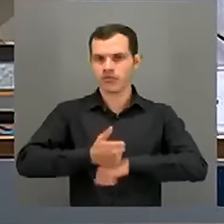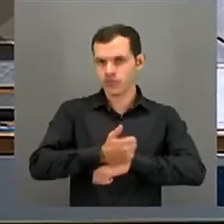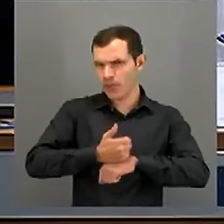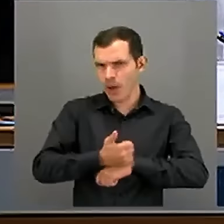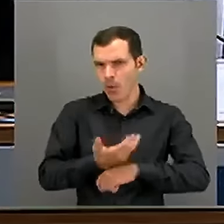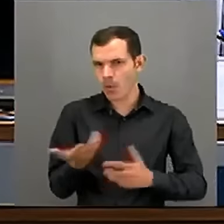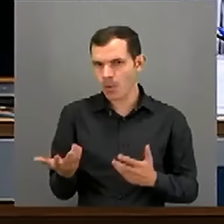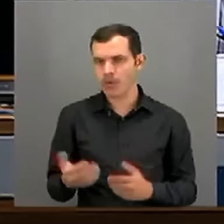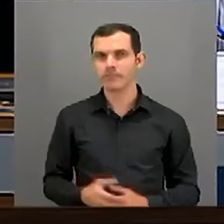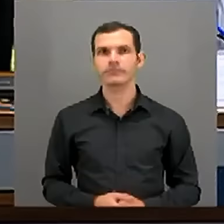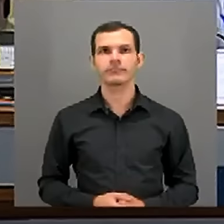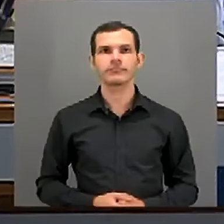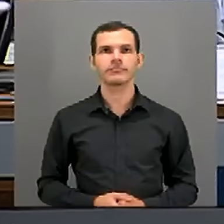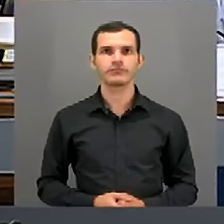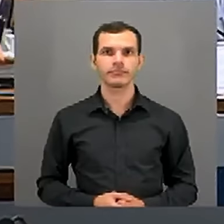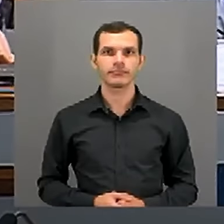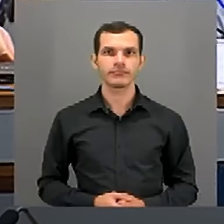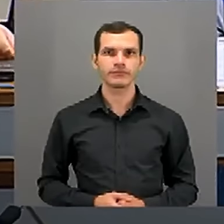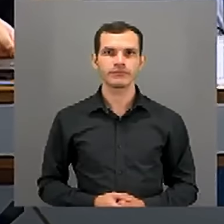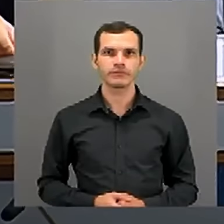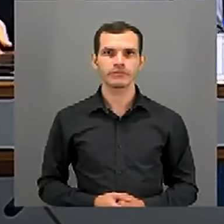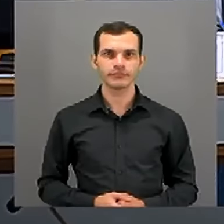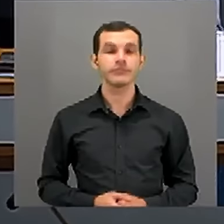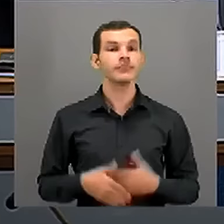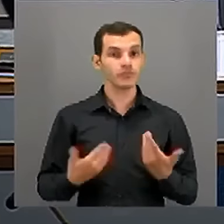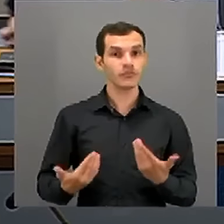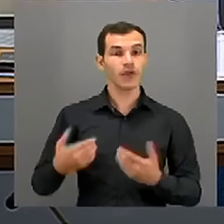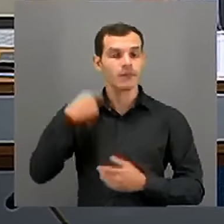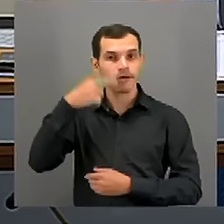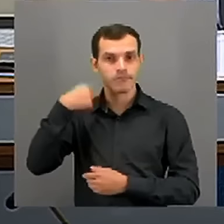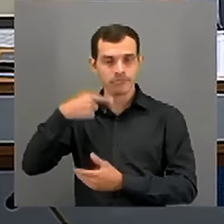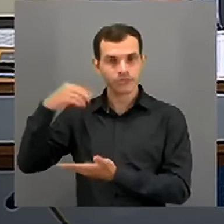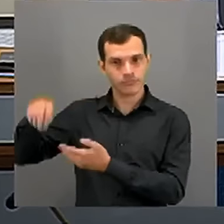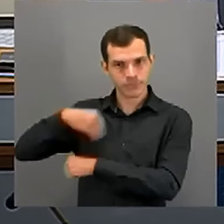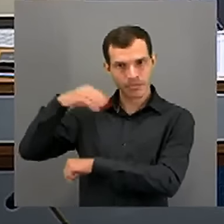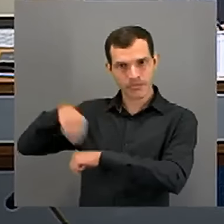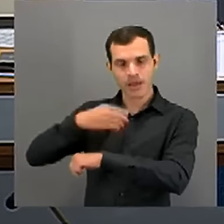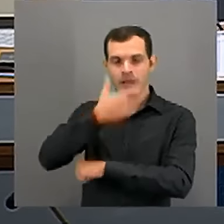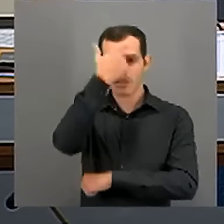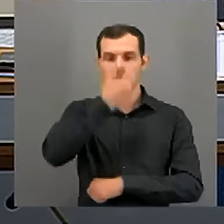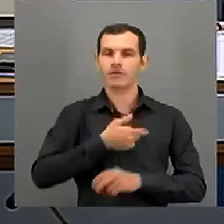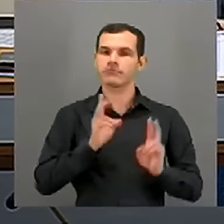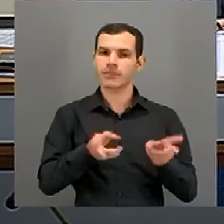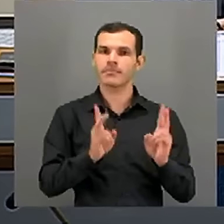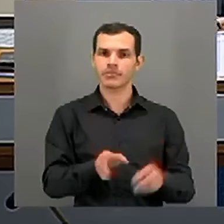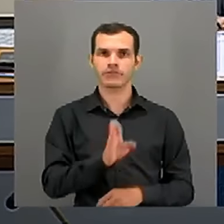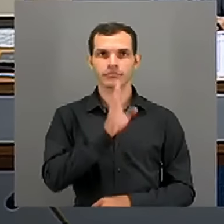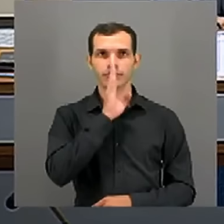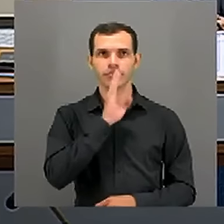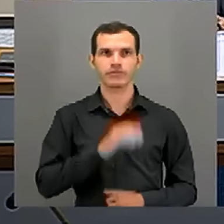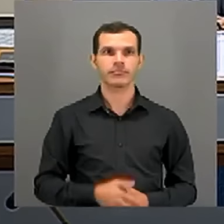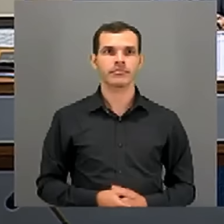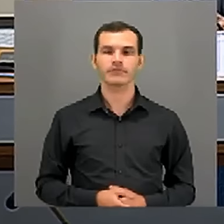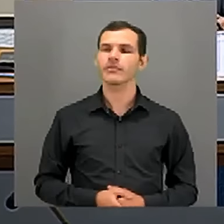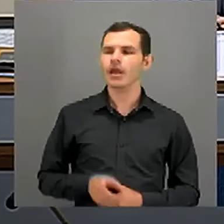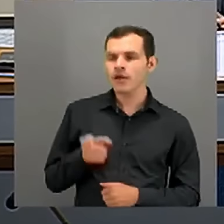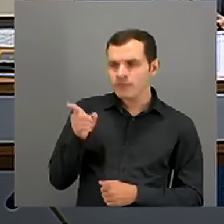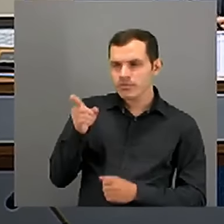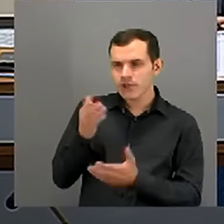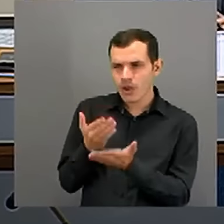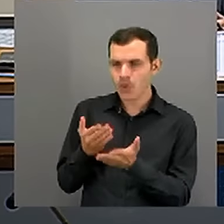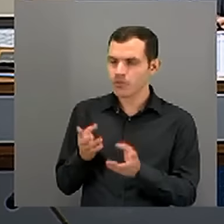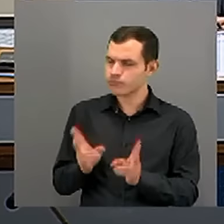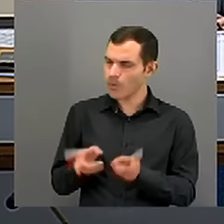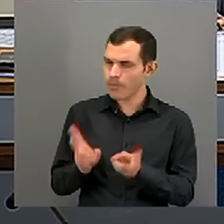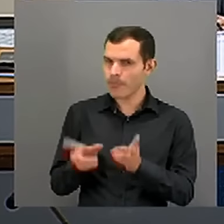É, por orientação dos meus advogados, eu permanecerei em silêncio. O senhor costuma fazer apostas esportivas